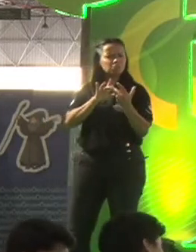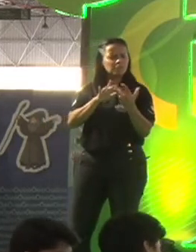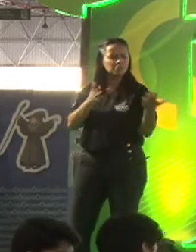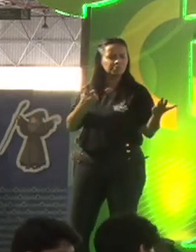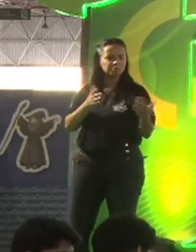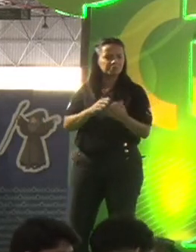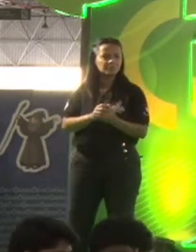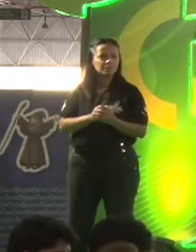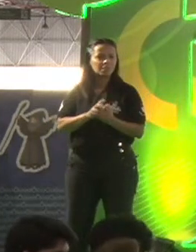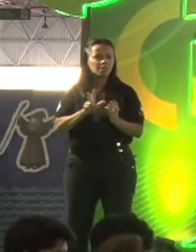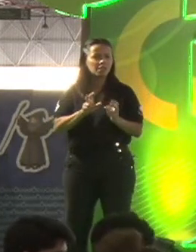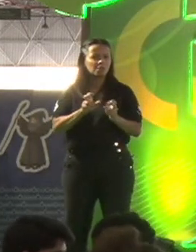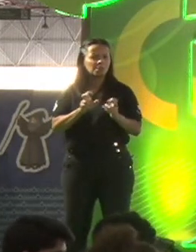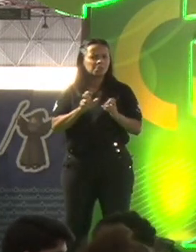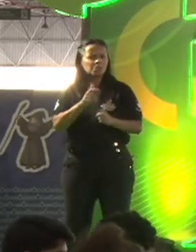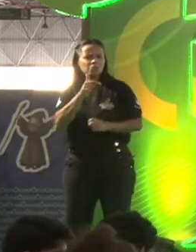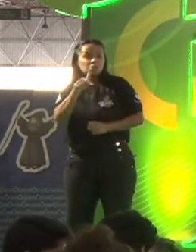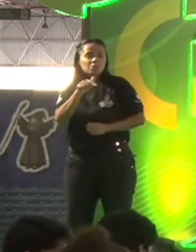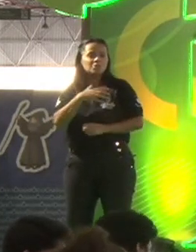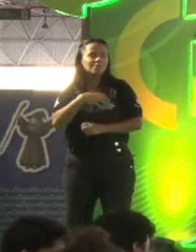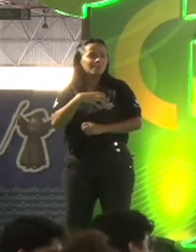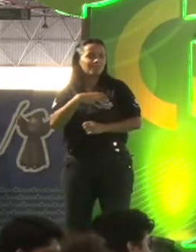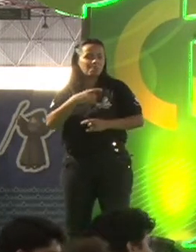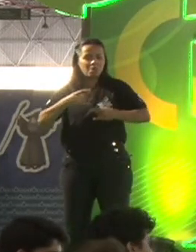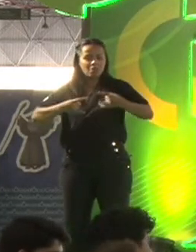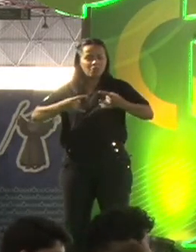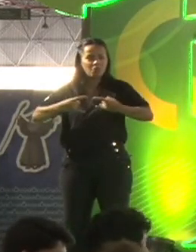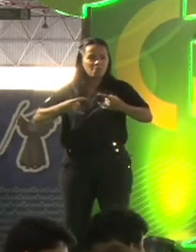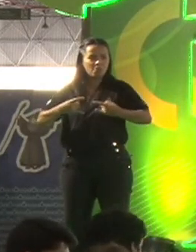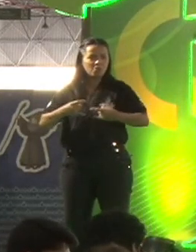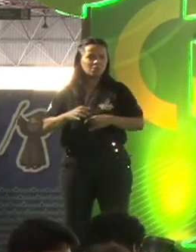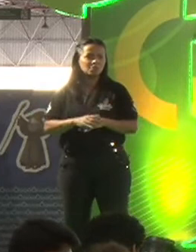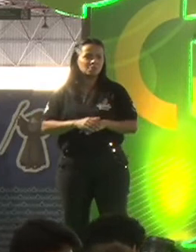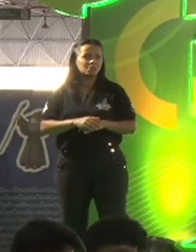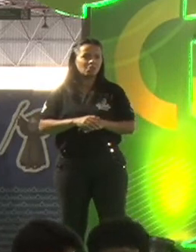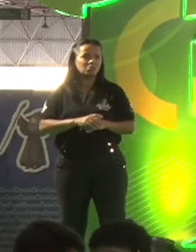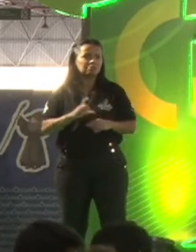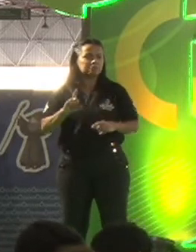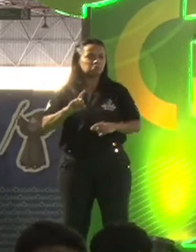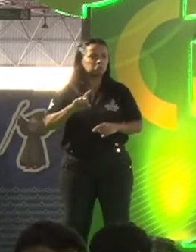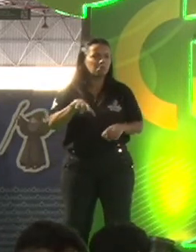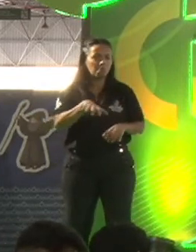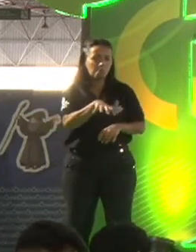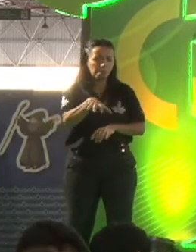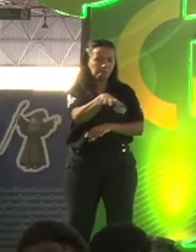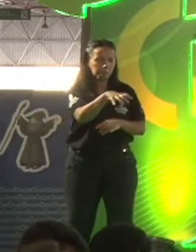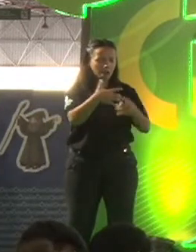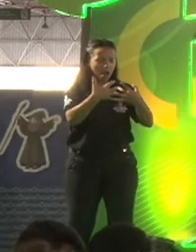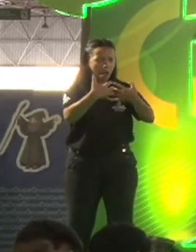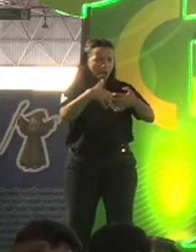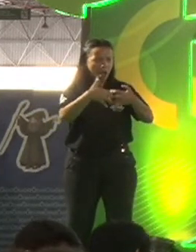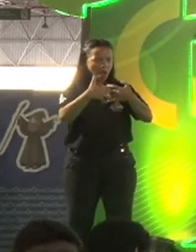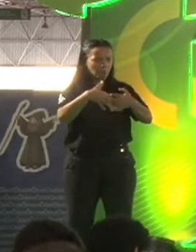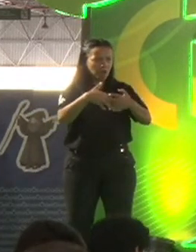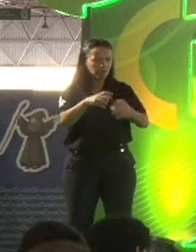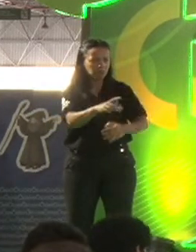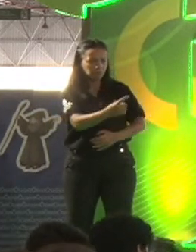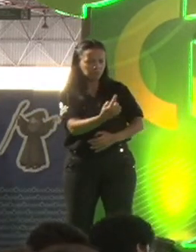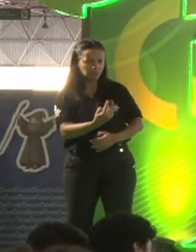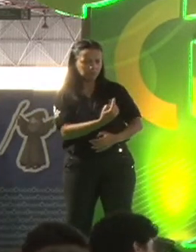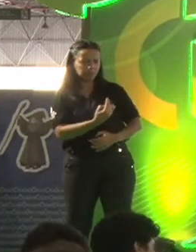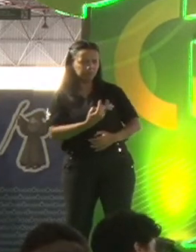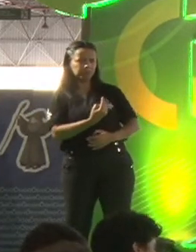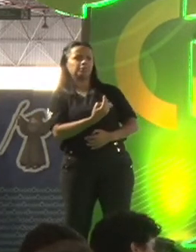olhar e pensar de uma outra forma nesse robô não conforme intimidadora se fosse só uma máquina assim uma caixa fechada não sabe como tá funcionando